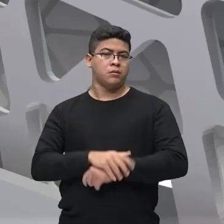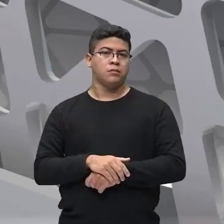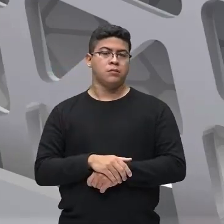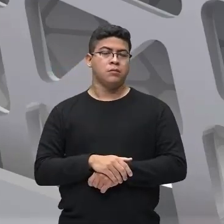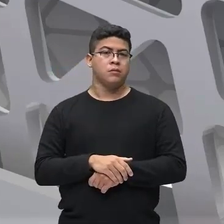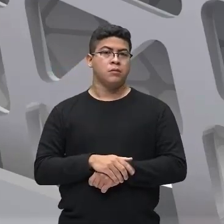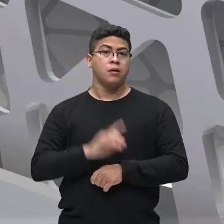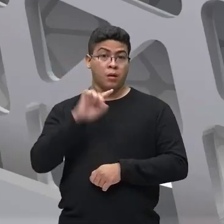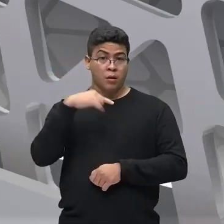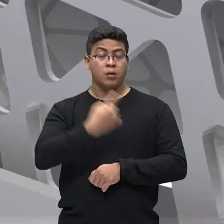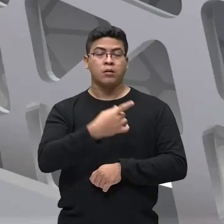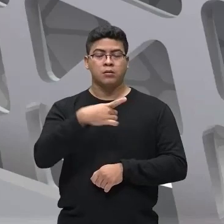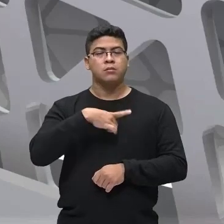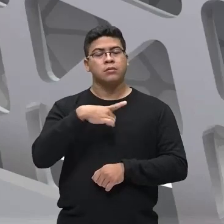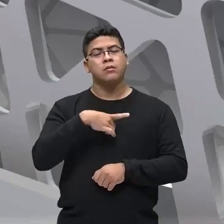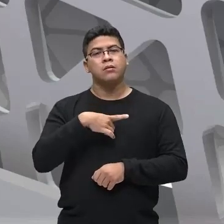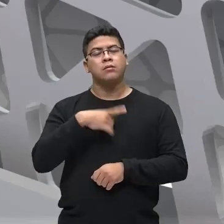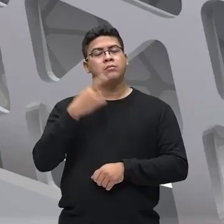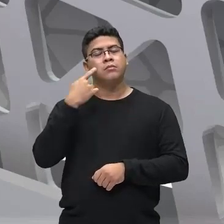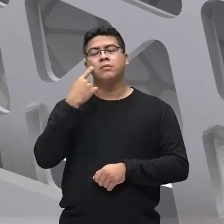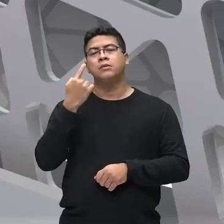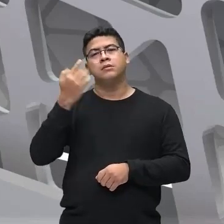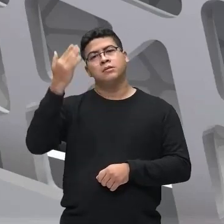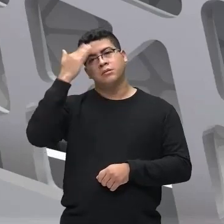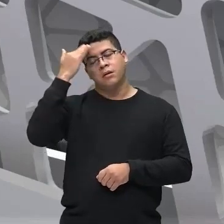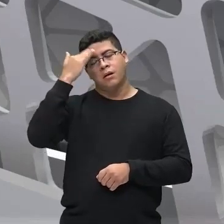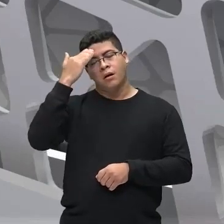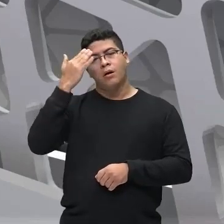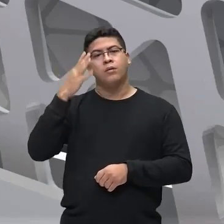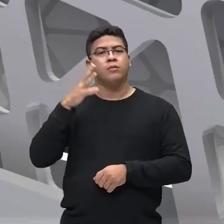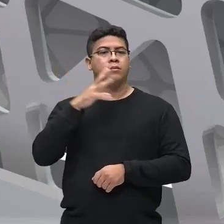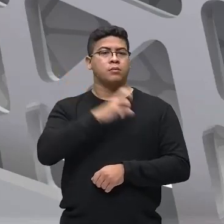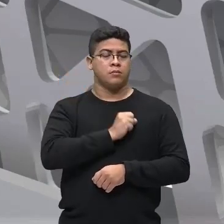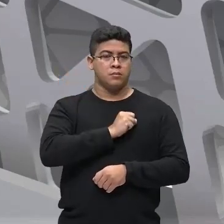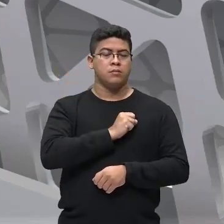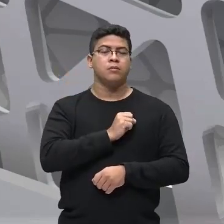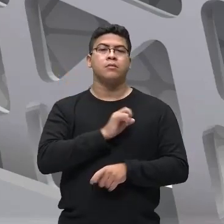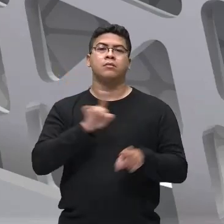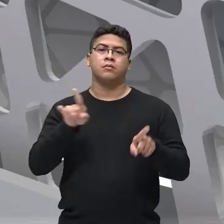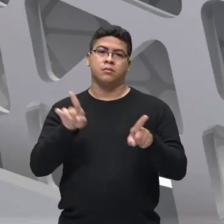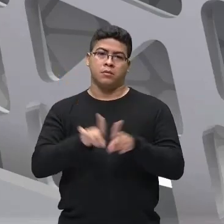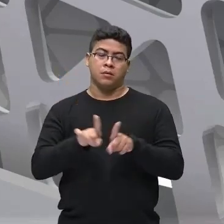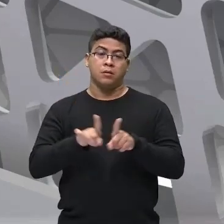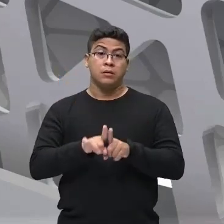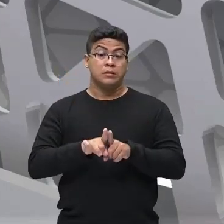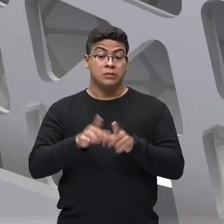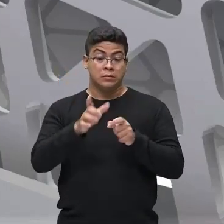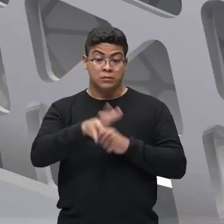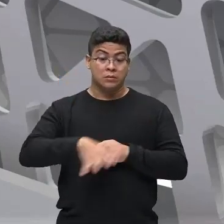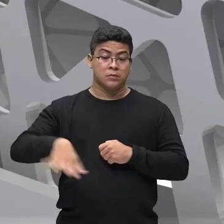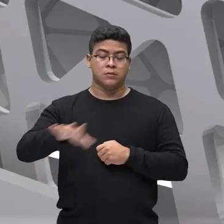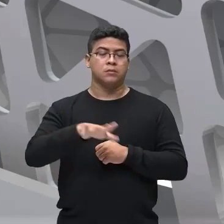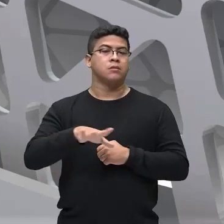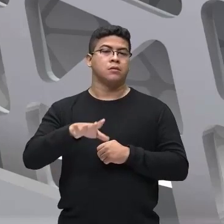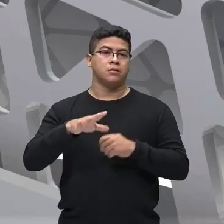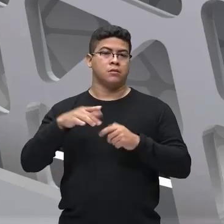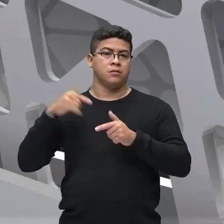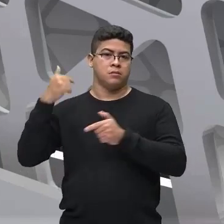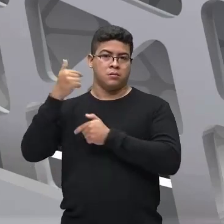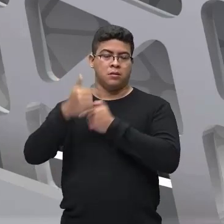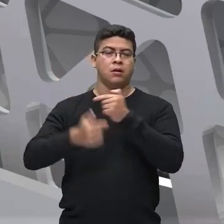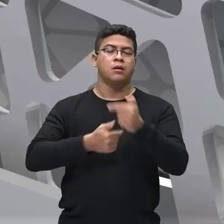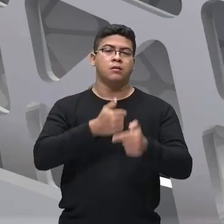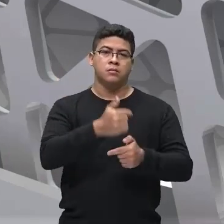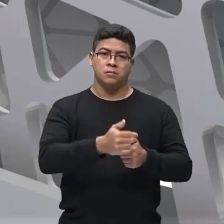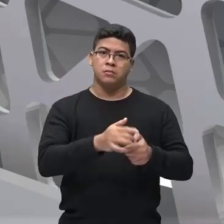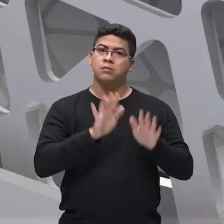devemos tentar viver o amor que foi ensinado pelos líderes religiosos dessas tradições religiosas,